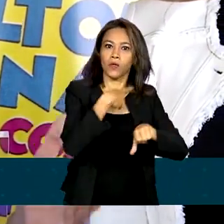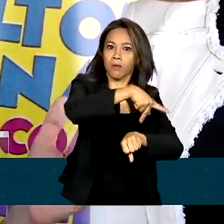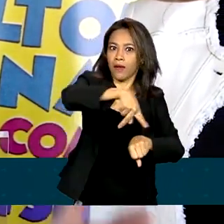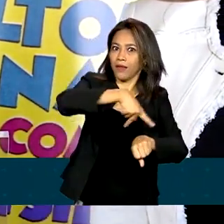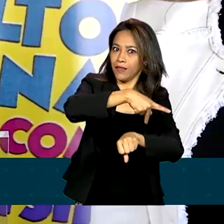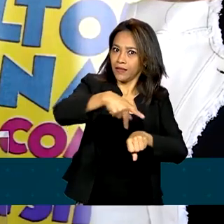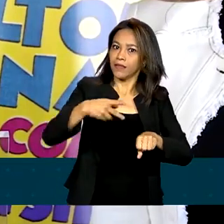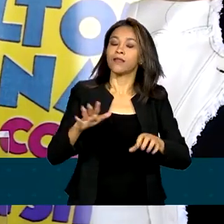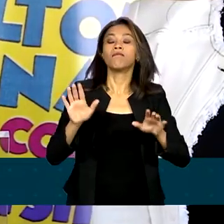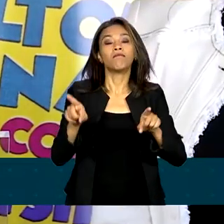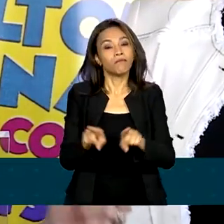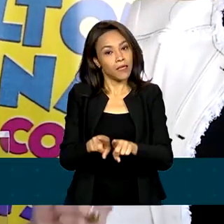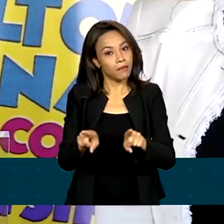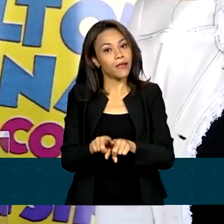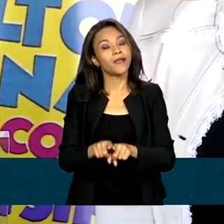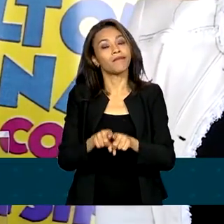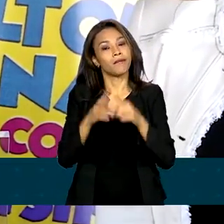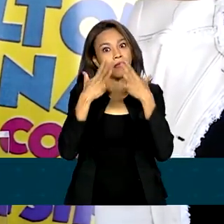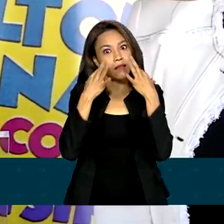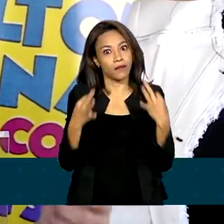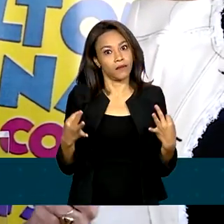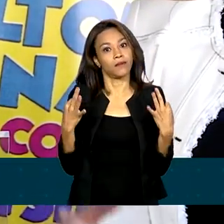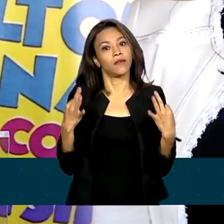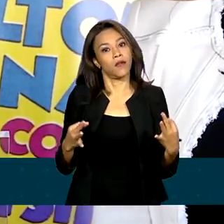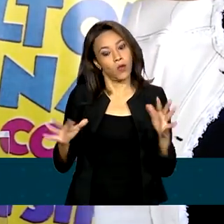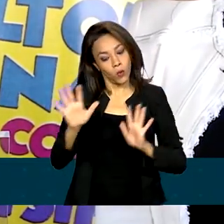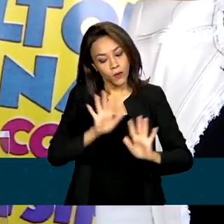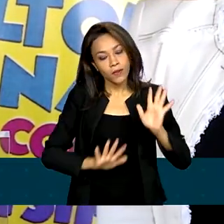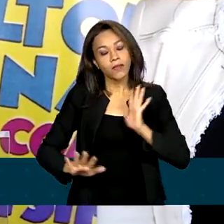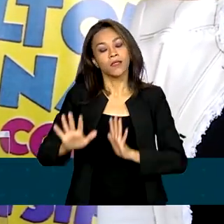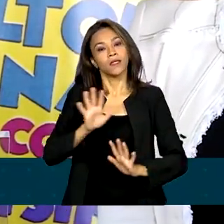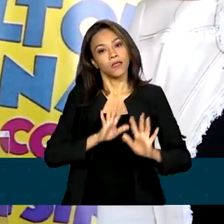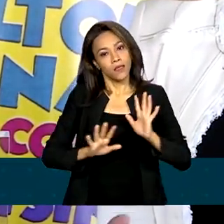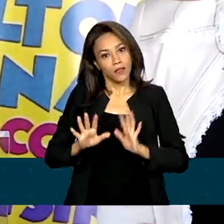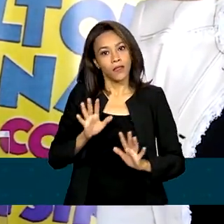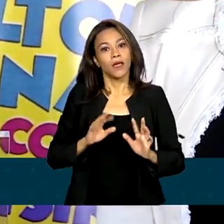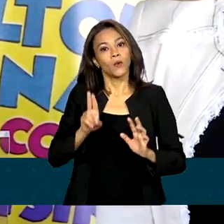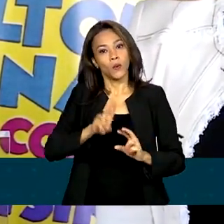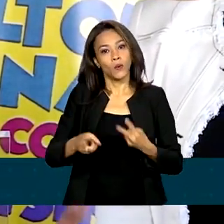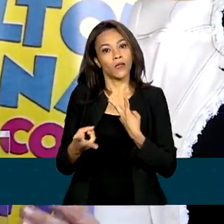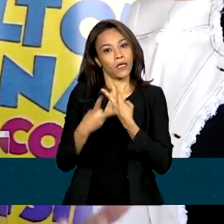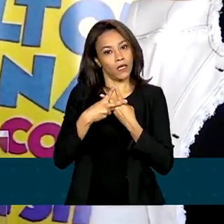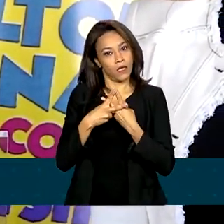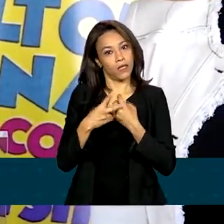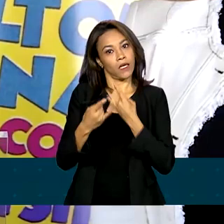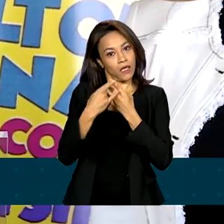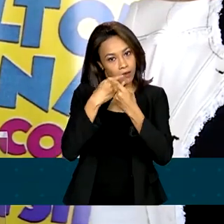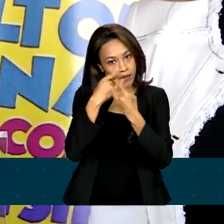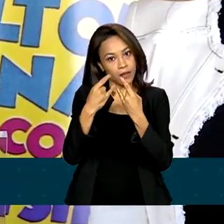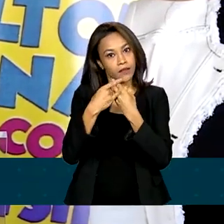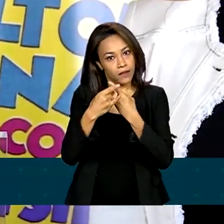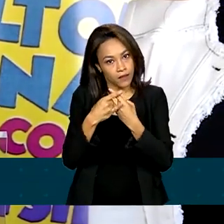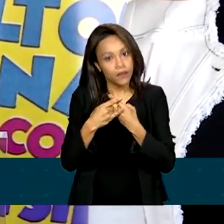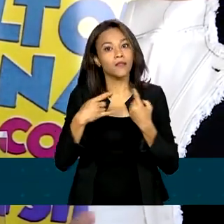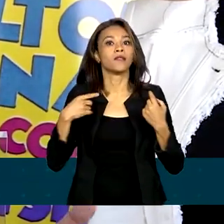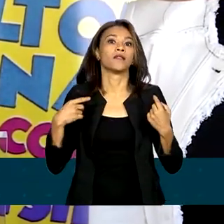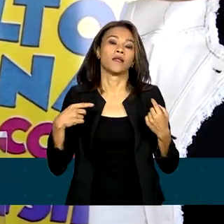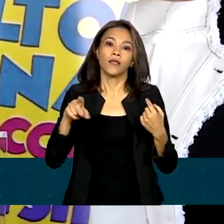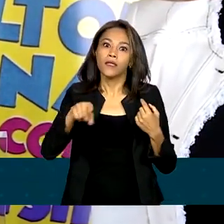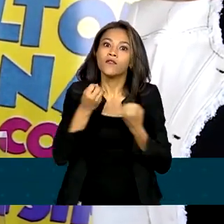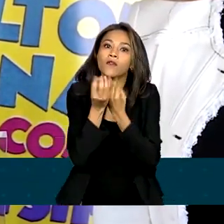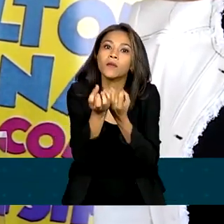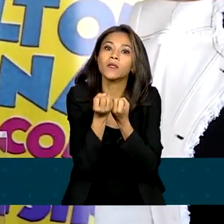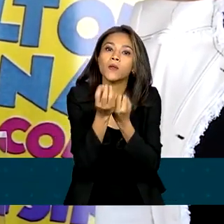tempo, chamar atenção para a proteção, para o uso da camisinha e para maior informação, não